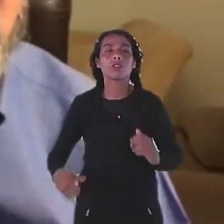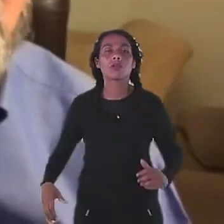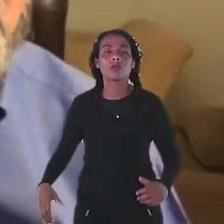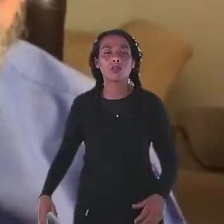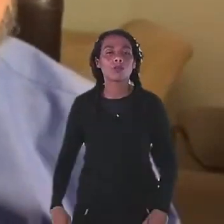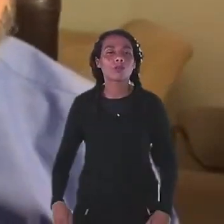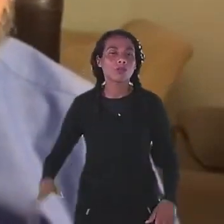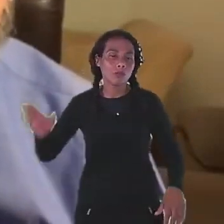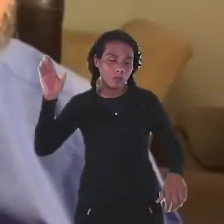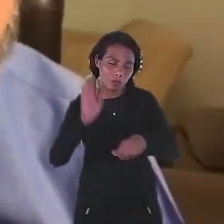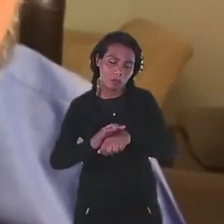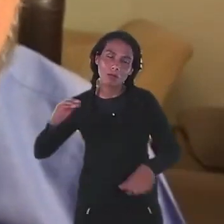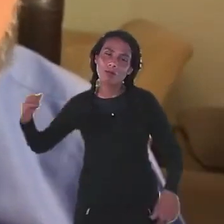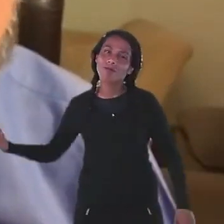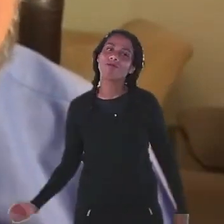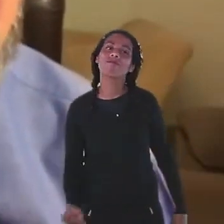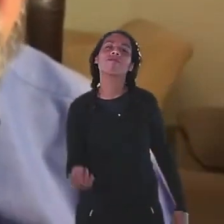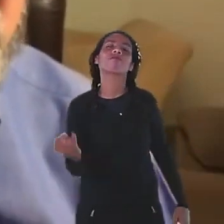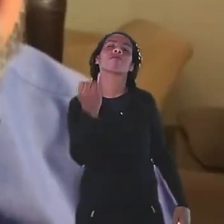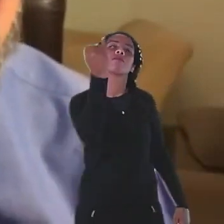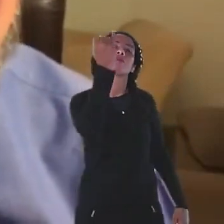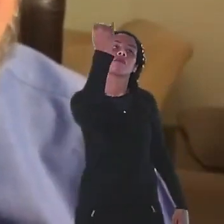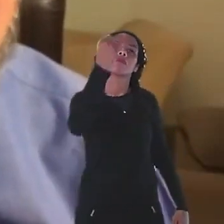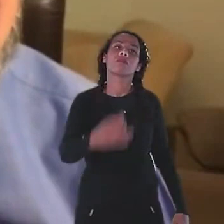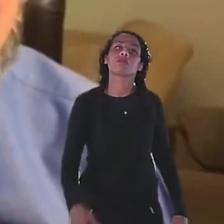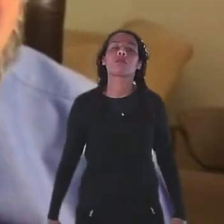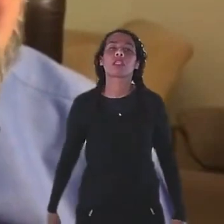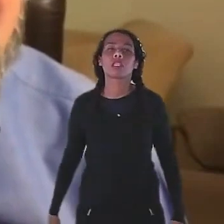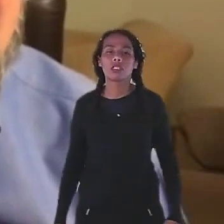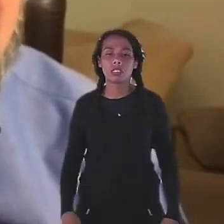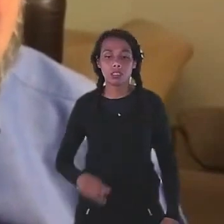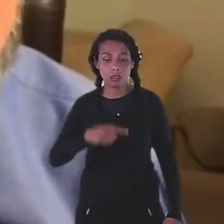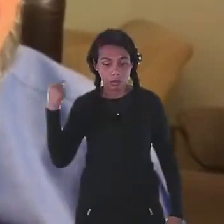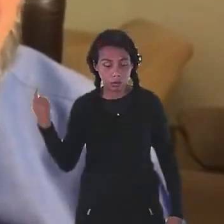que nós não paramos para pensar nisso,